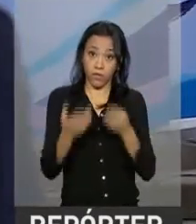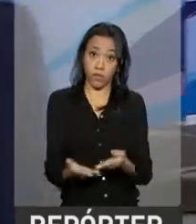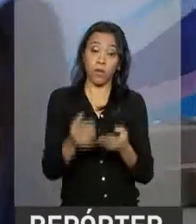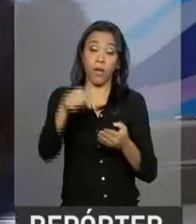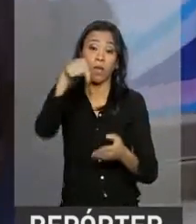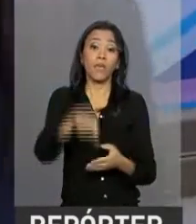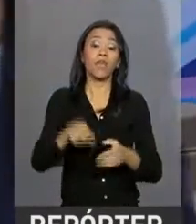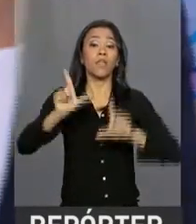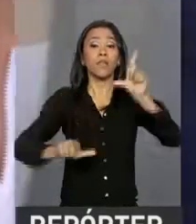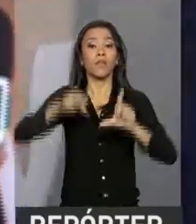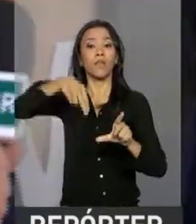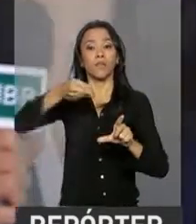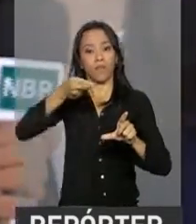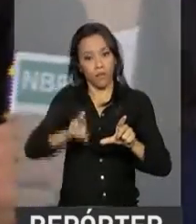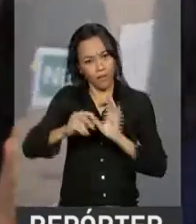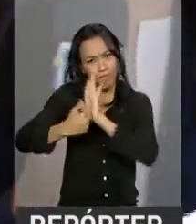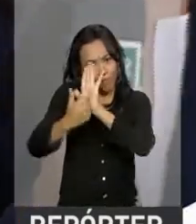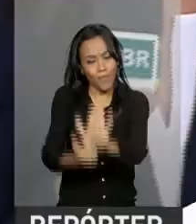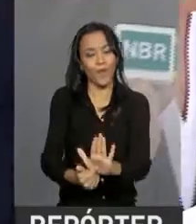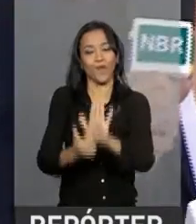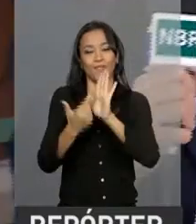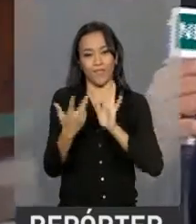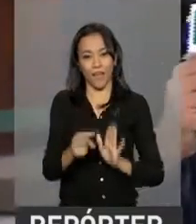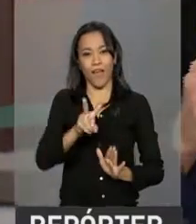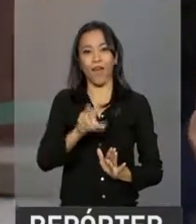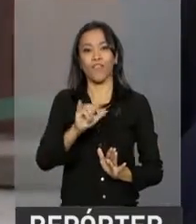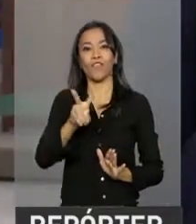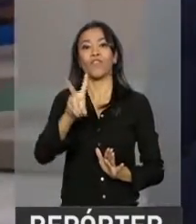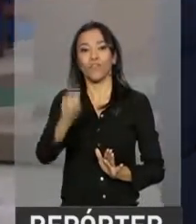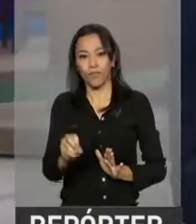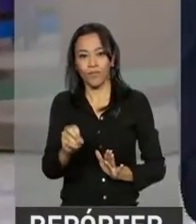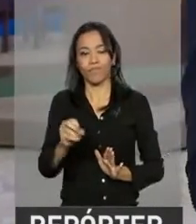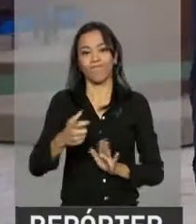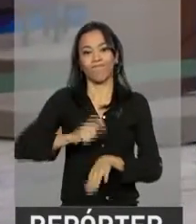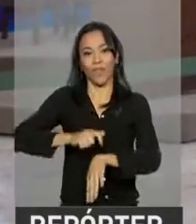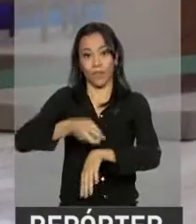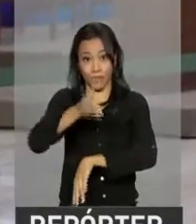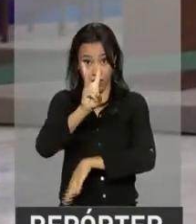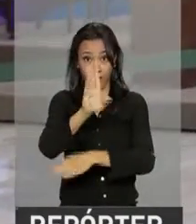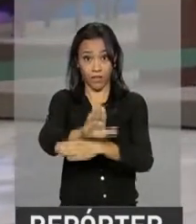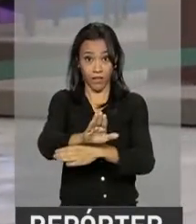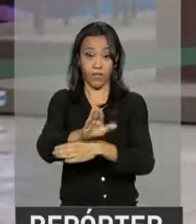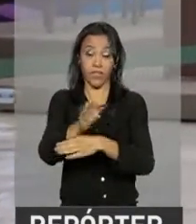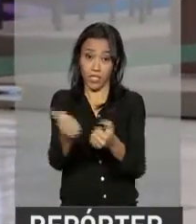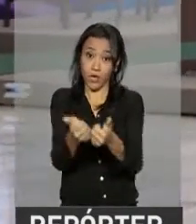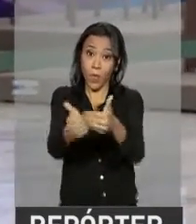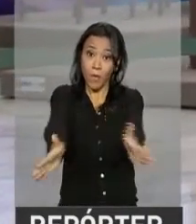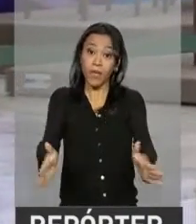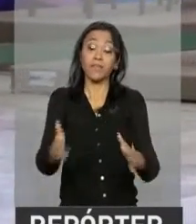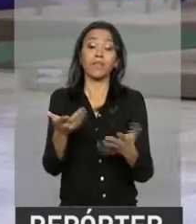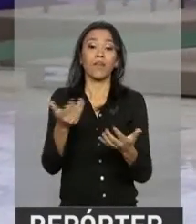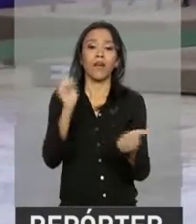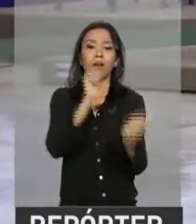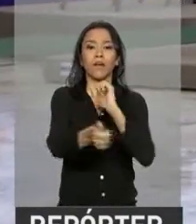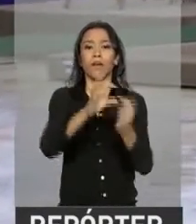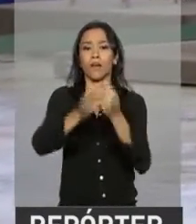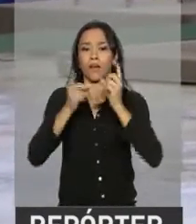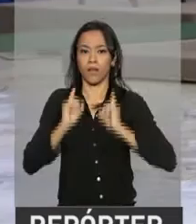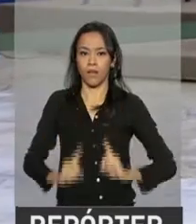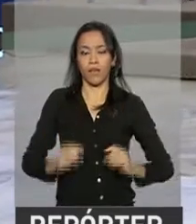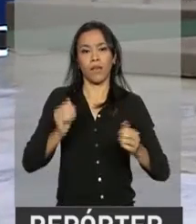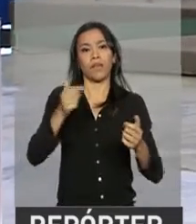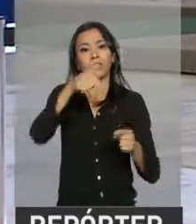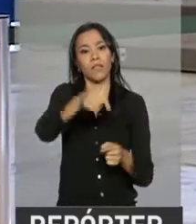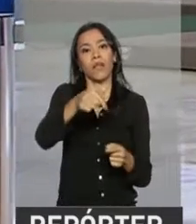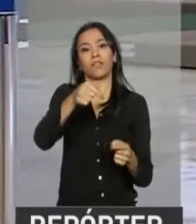transmite esse evento ao vivo a partir das 3 horas e que as paraolimpíadas começam no dia 7 de setembro e vão até